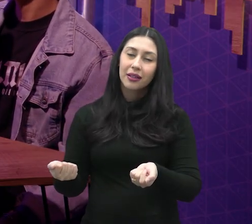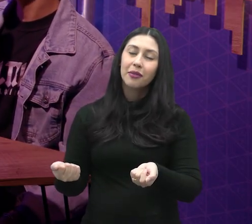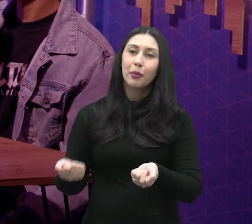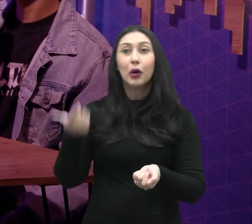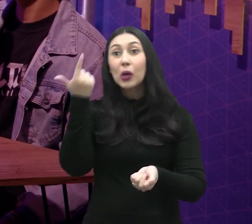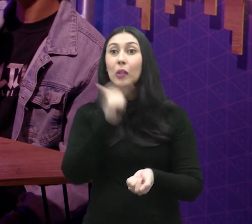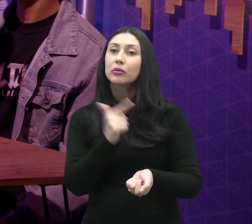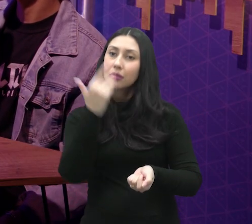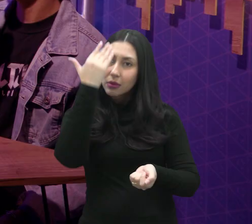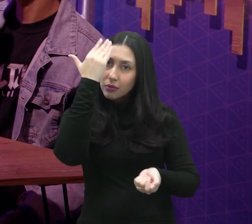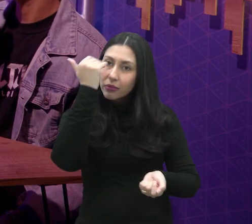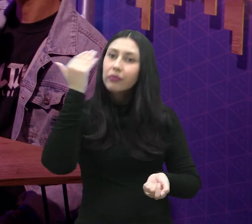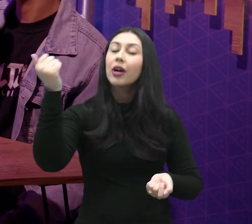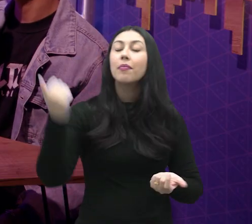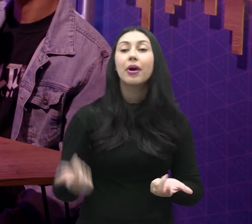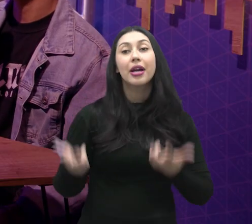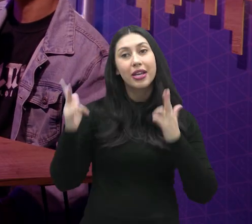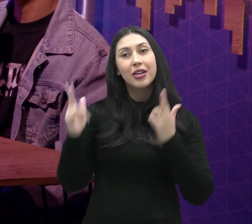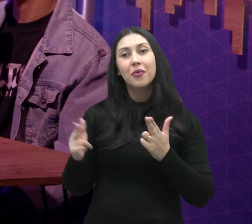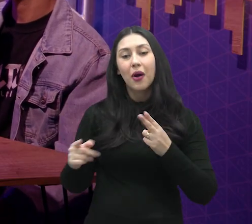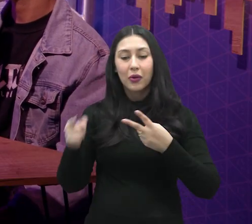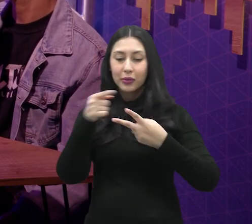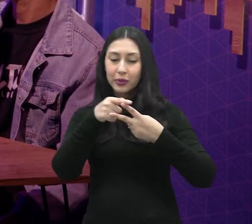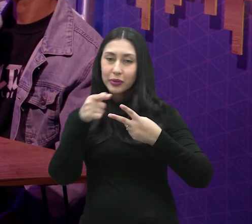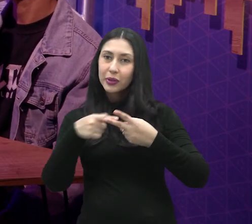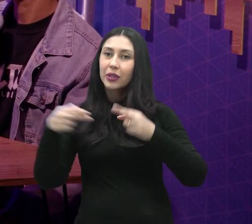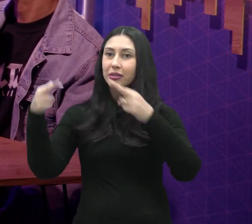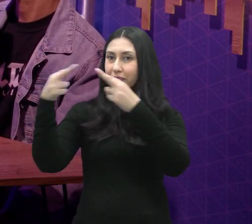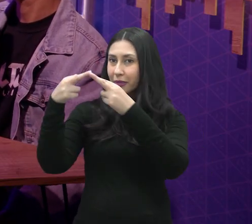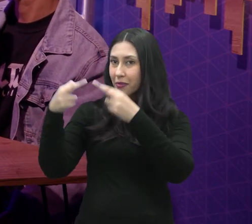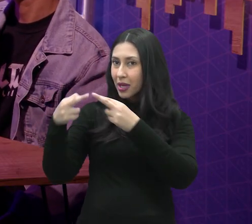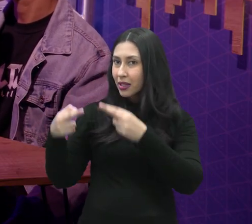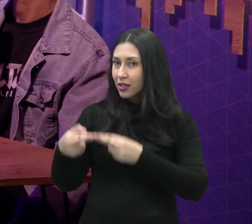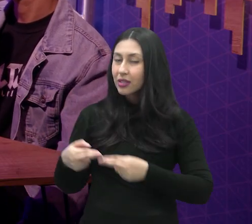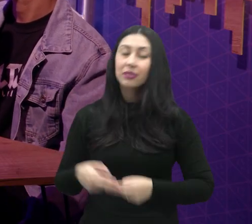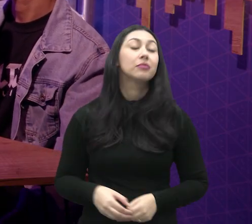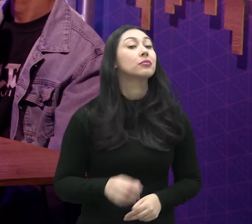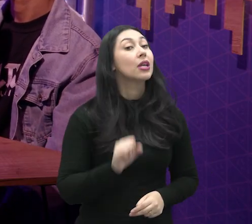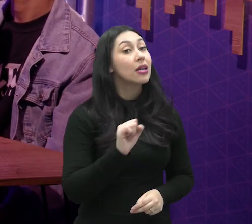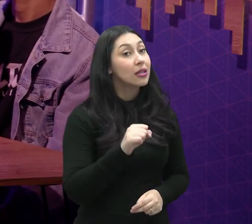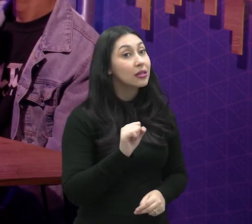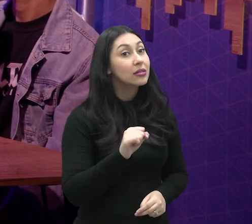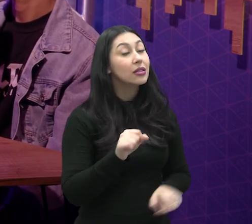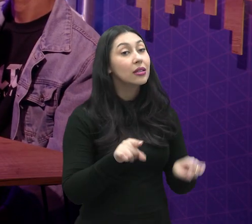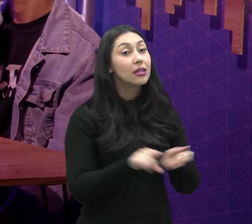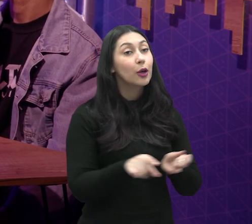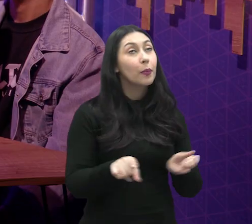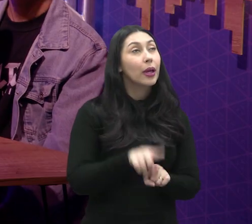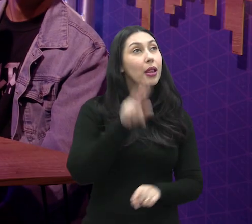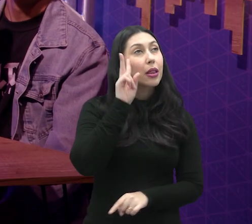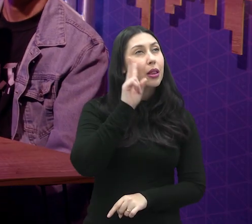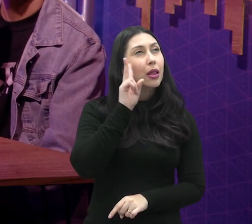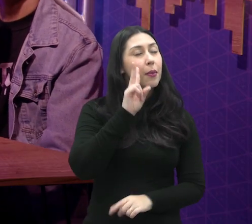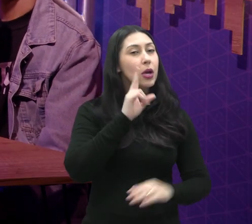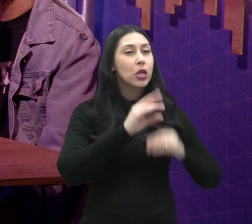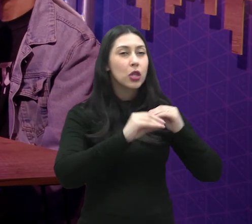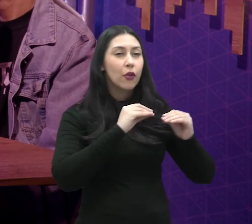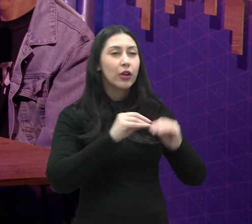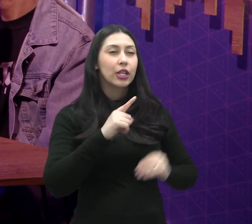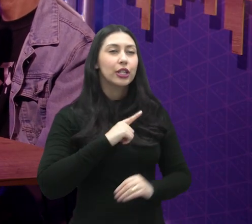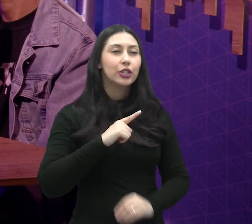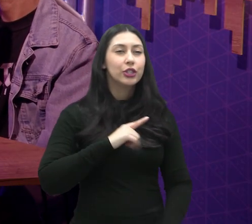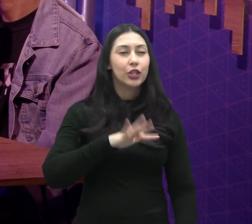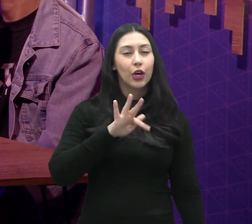para que faça sucesso, né? Como fizeram com os repentistas. Perfeito. Eu também me lembro da novela que